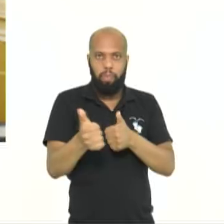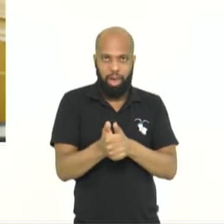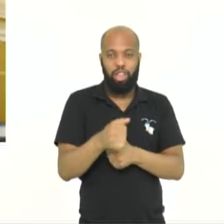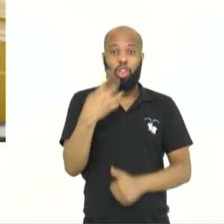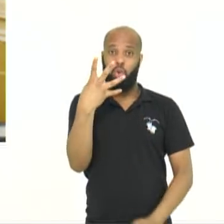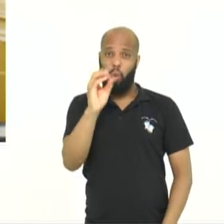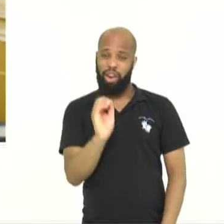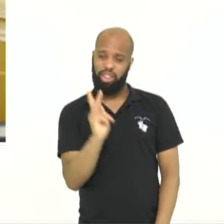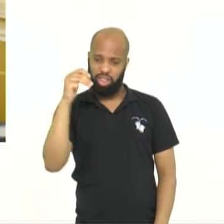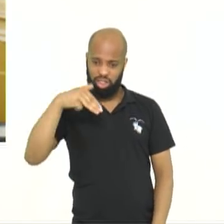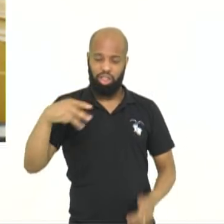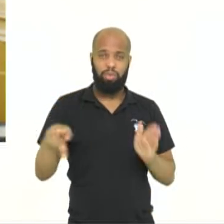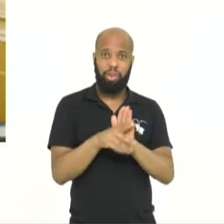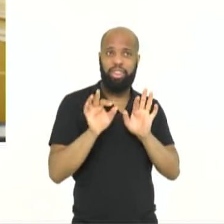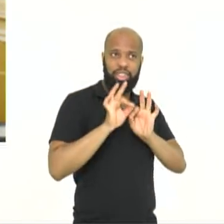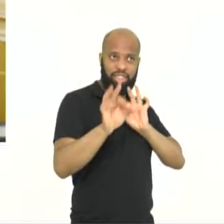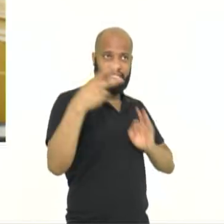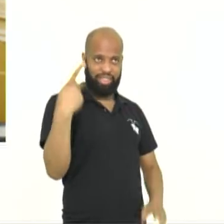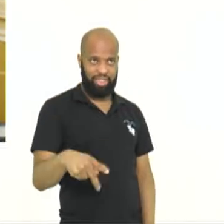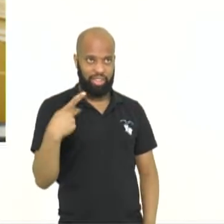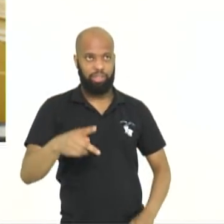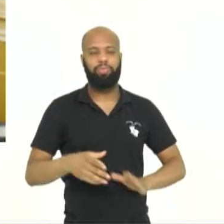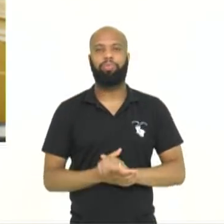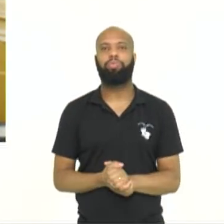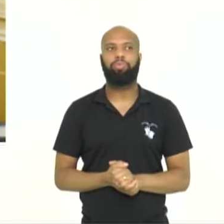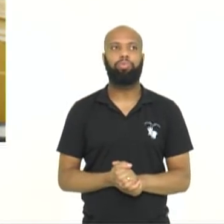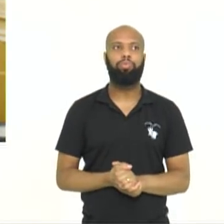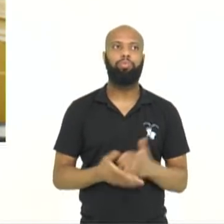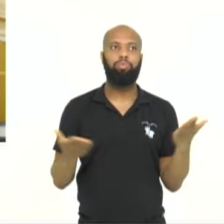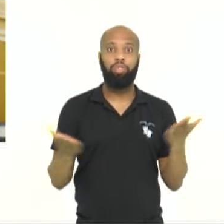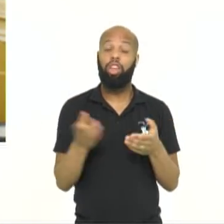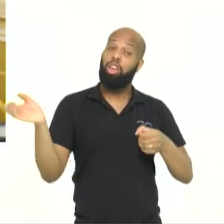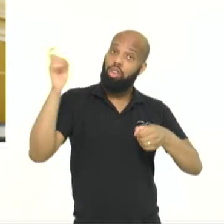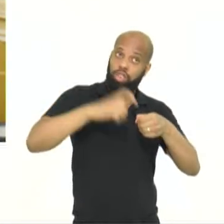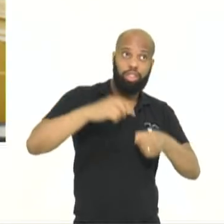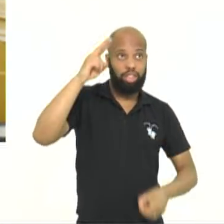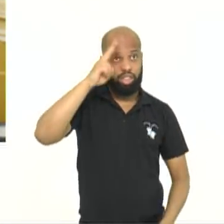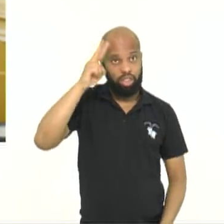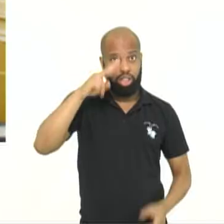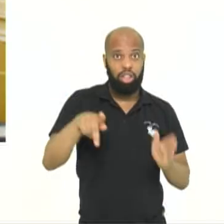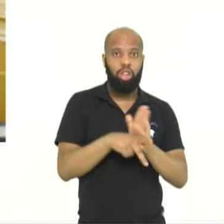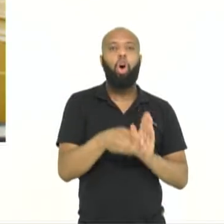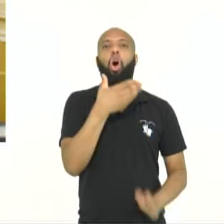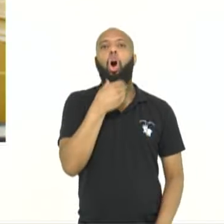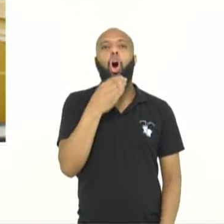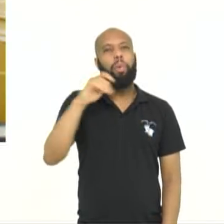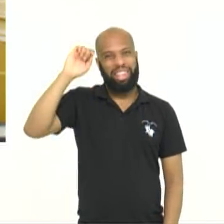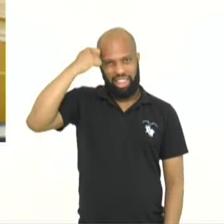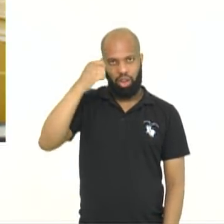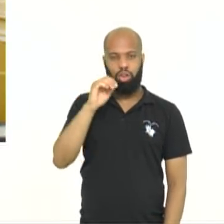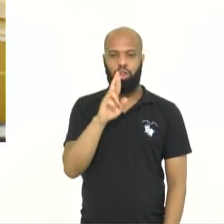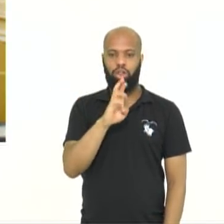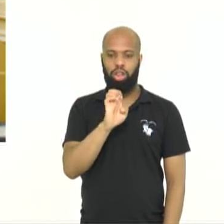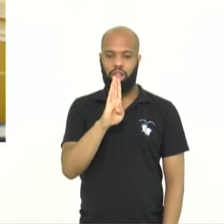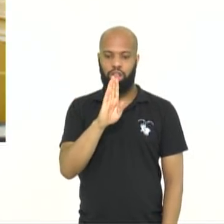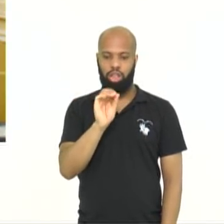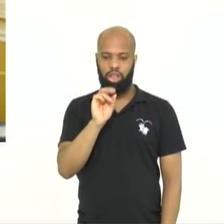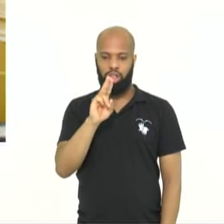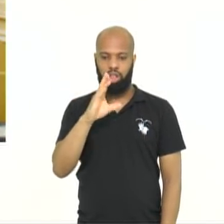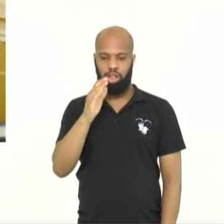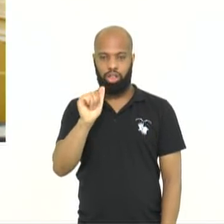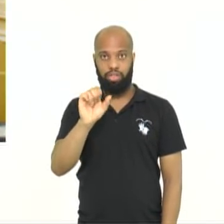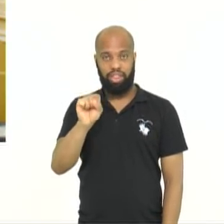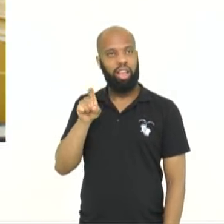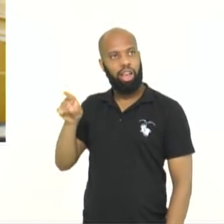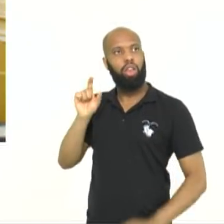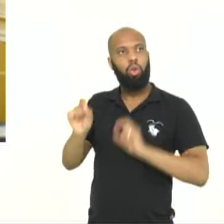de distância daqui. Então, voltando à história do Antônio Rebouças, né, esse reservatório a